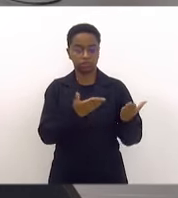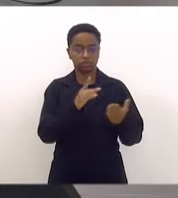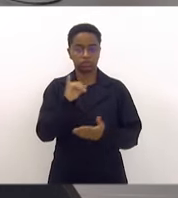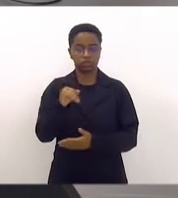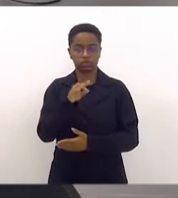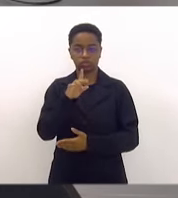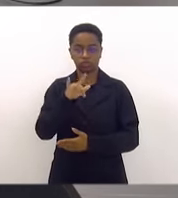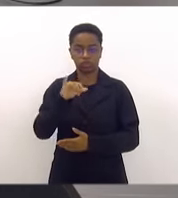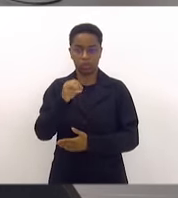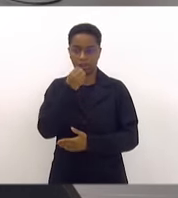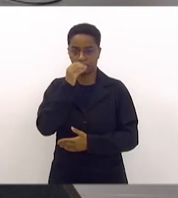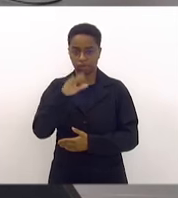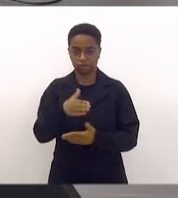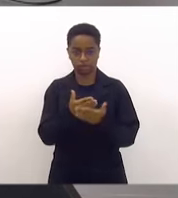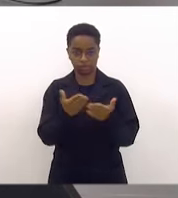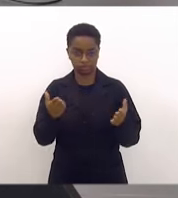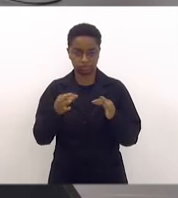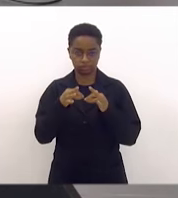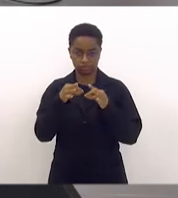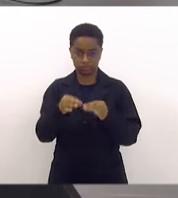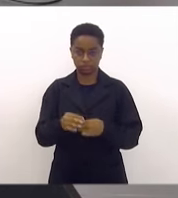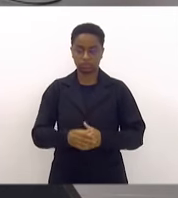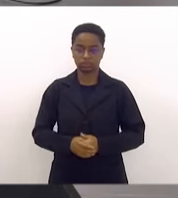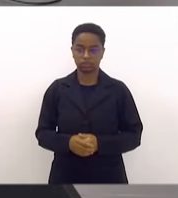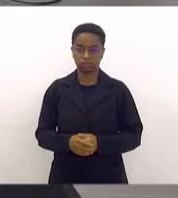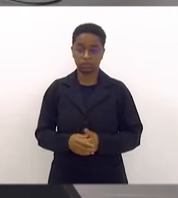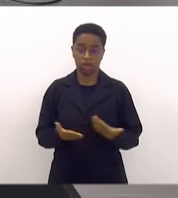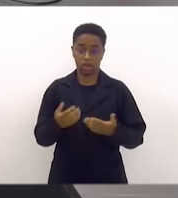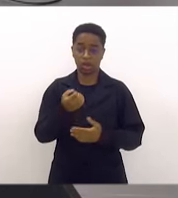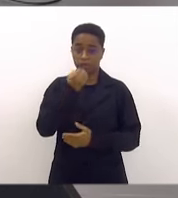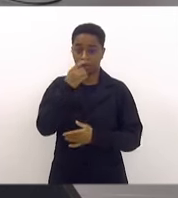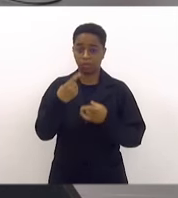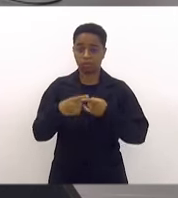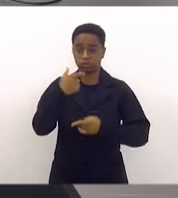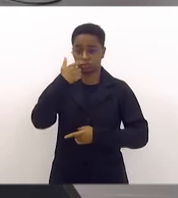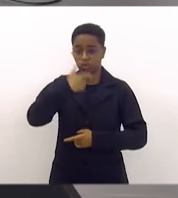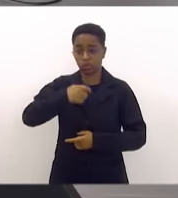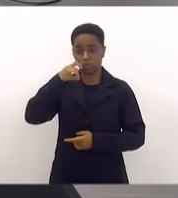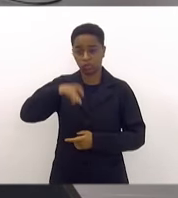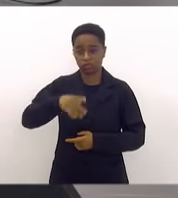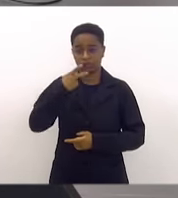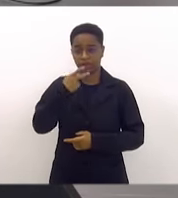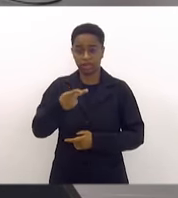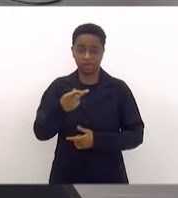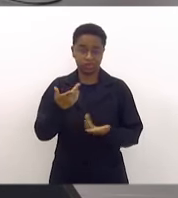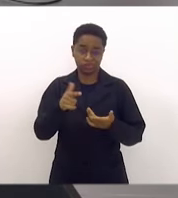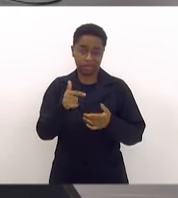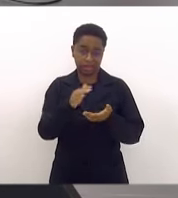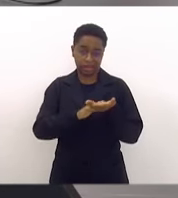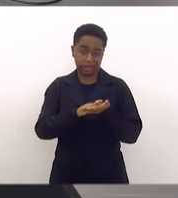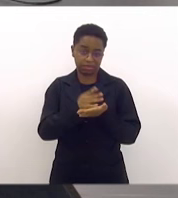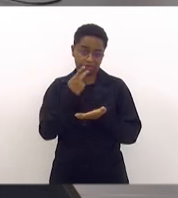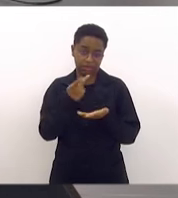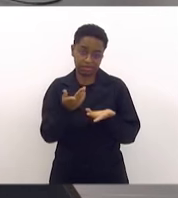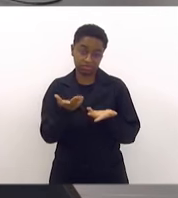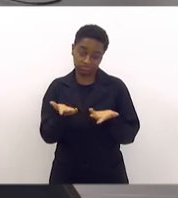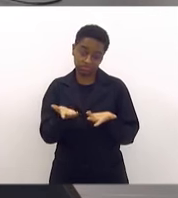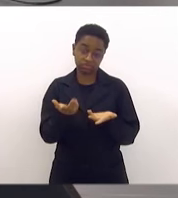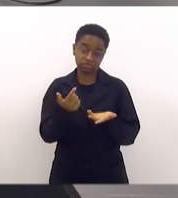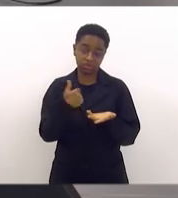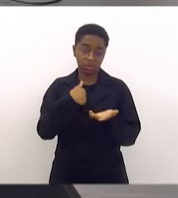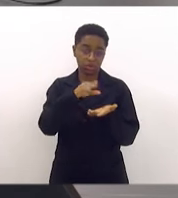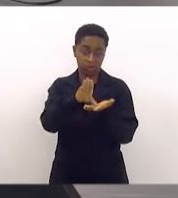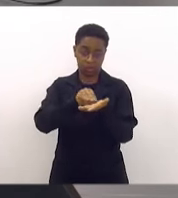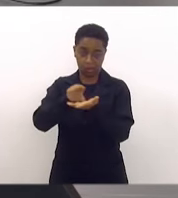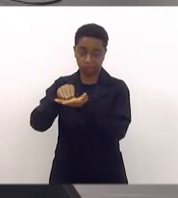Boa tarde a todos eh O bom de ser último a falar que não sobra nada pra gente falar eh eu faço das